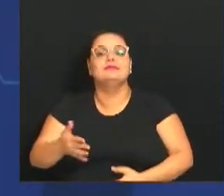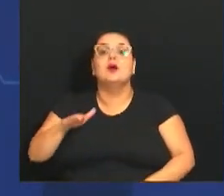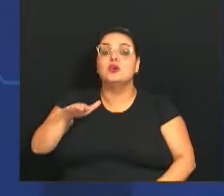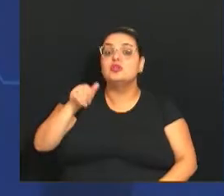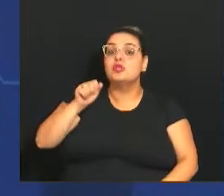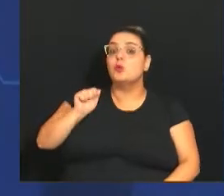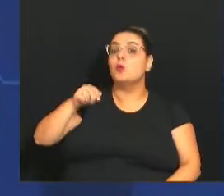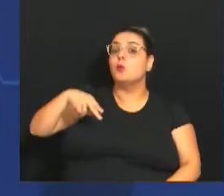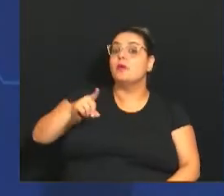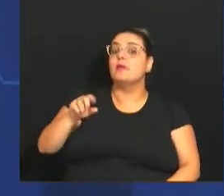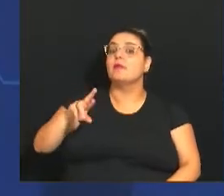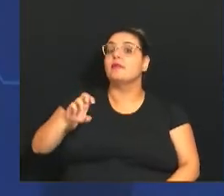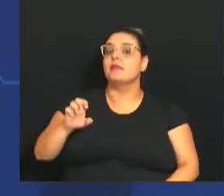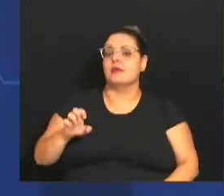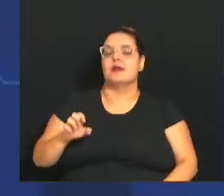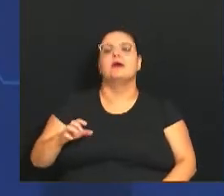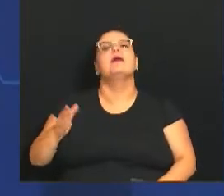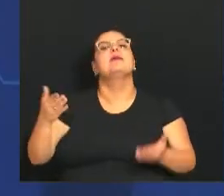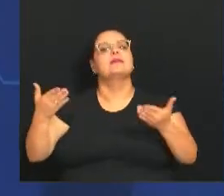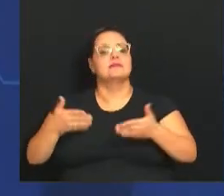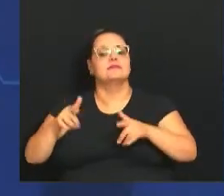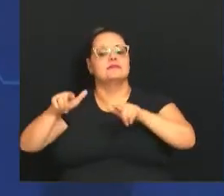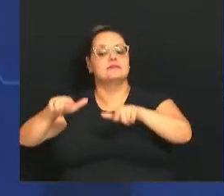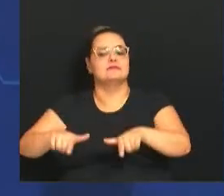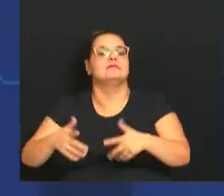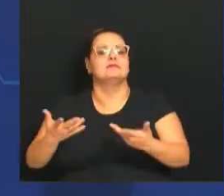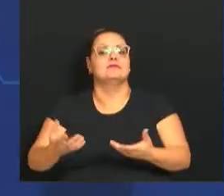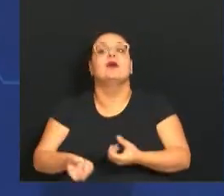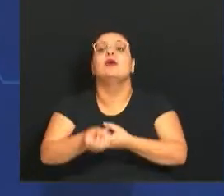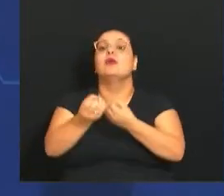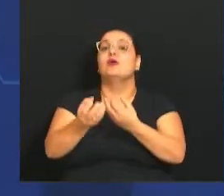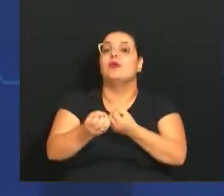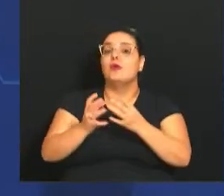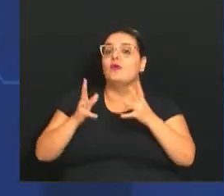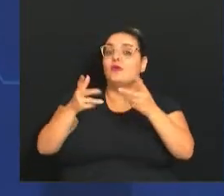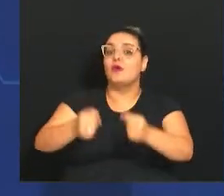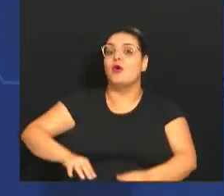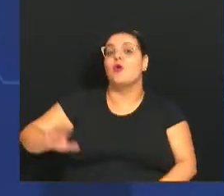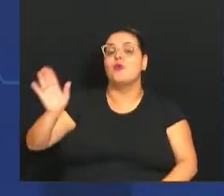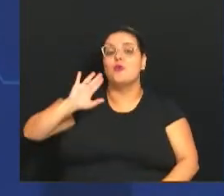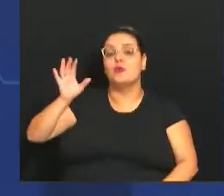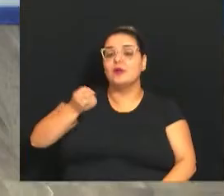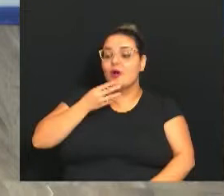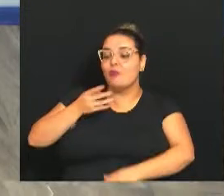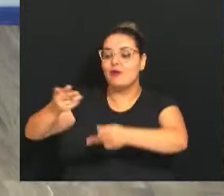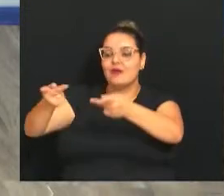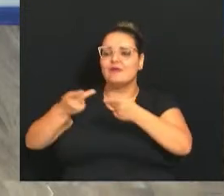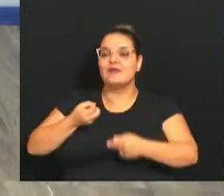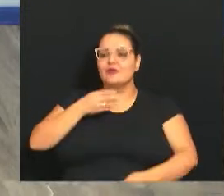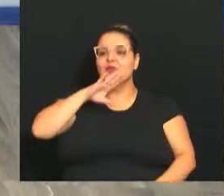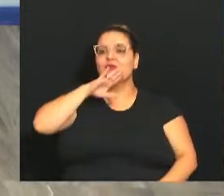André Aranha, que está no local e tem as informações. Olá, seja bem-vindo e boa tarde, André.